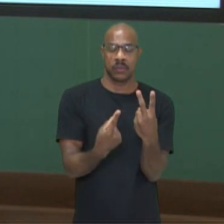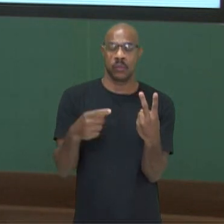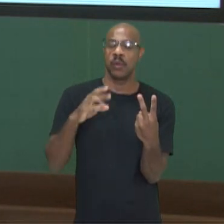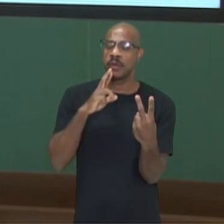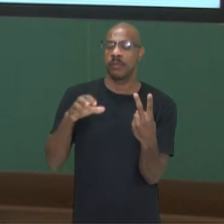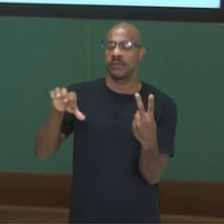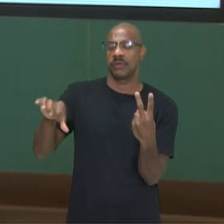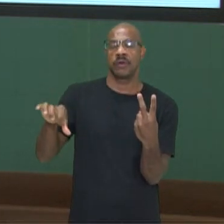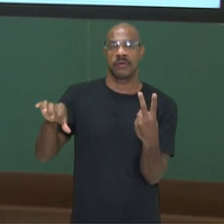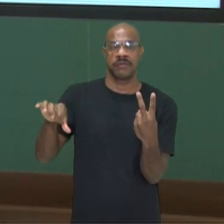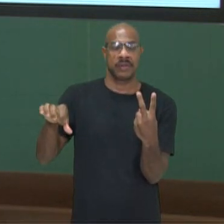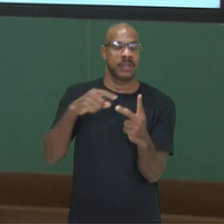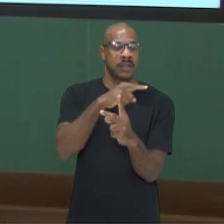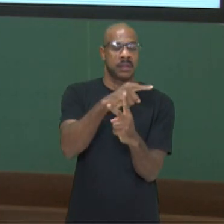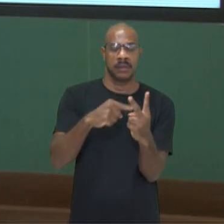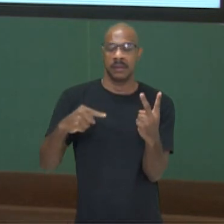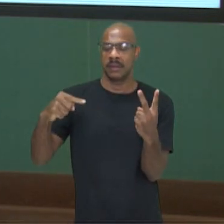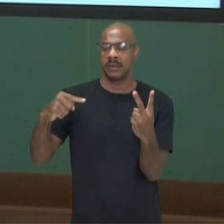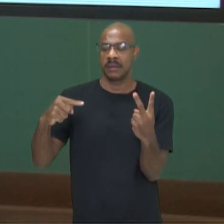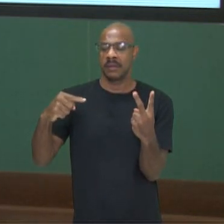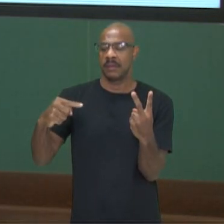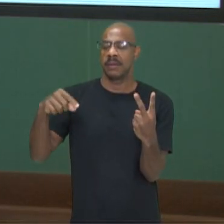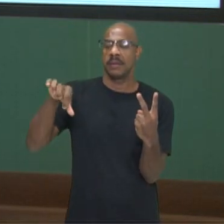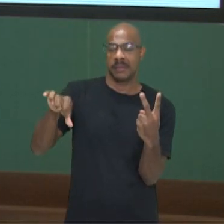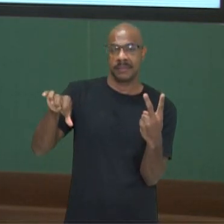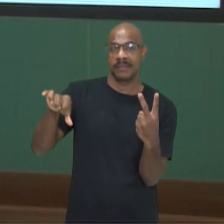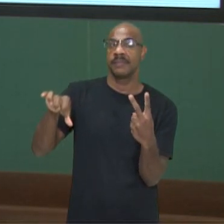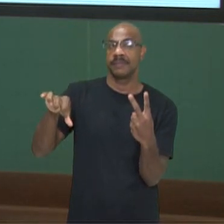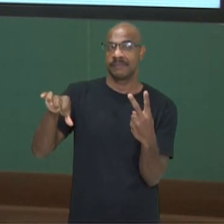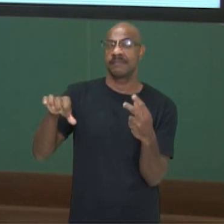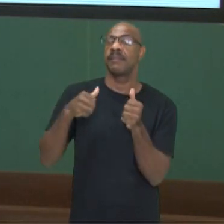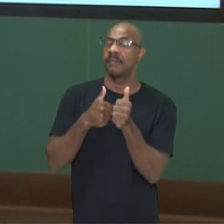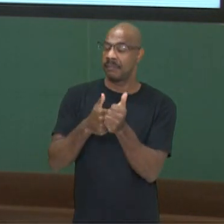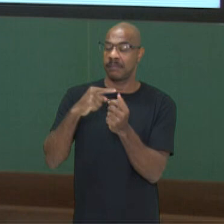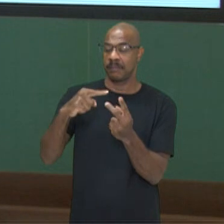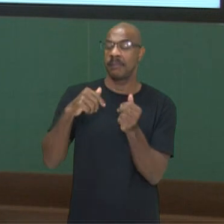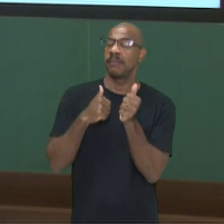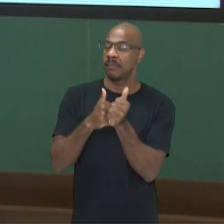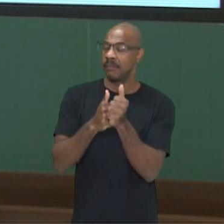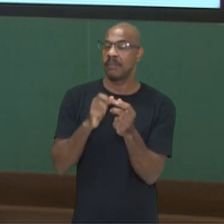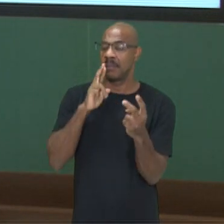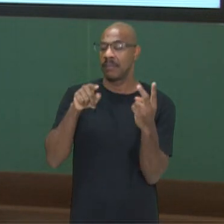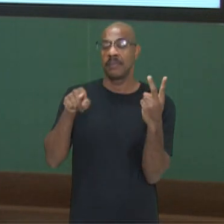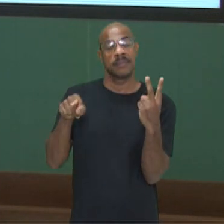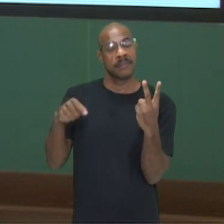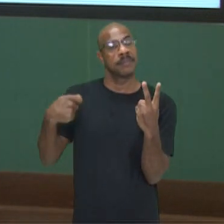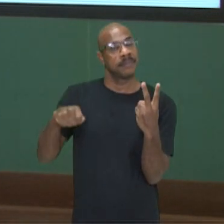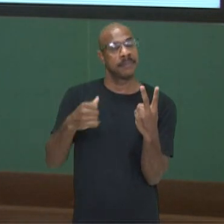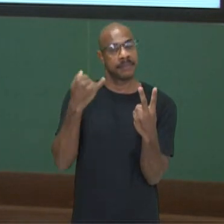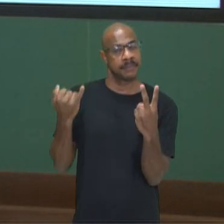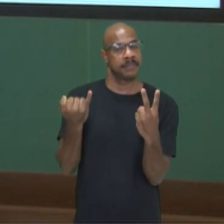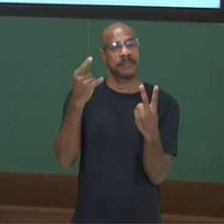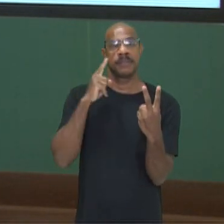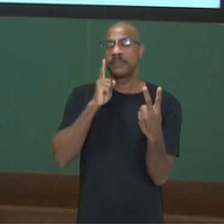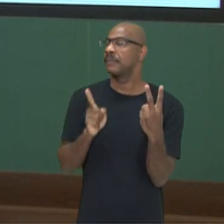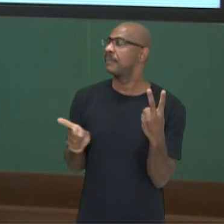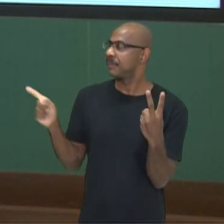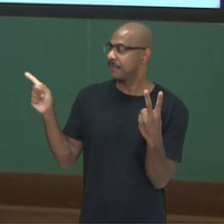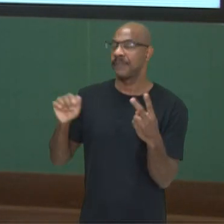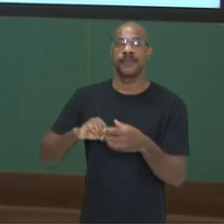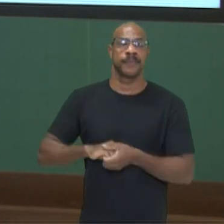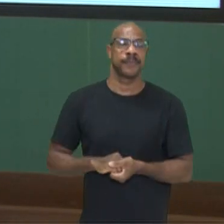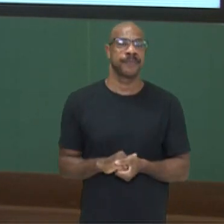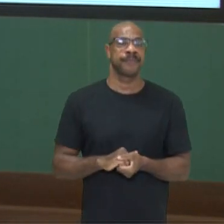vezes 9, 81. Como eu tenho um sinal de menos fora da raiz, esse sinalzinho de menos